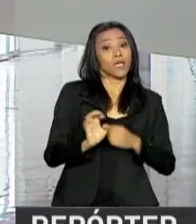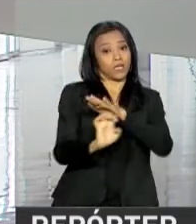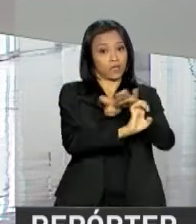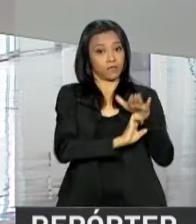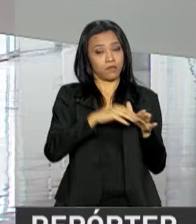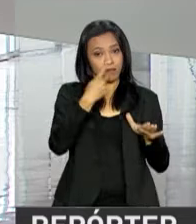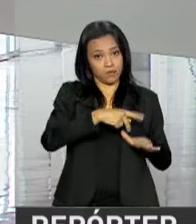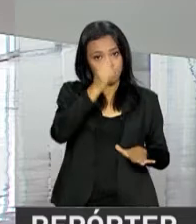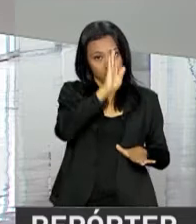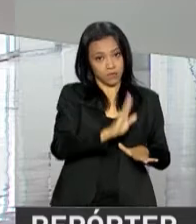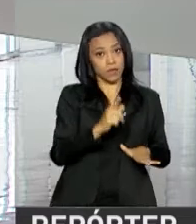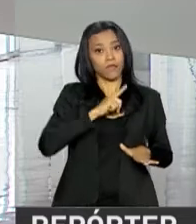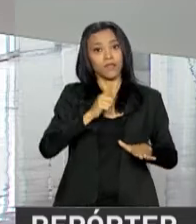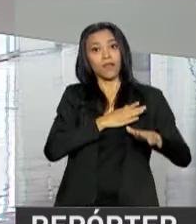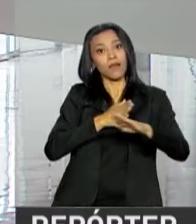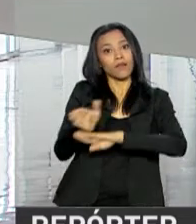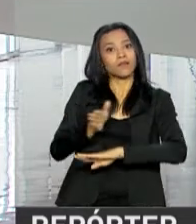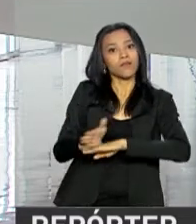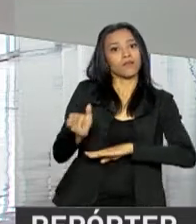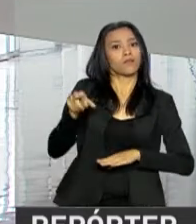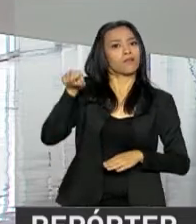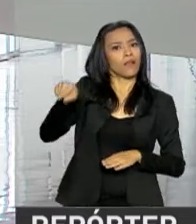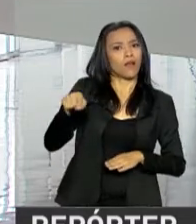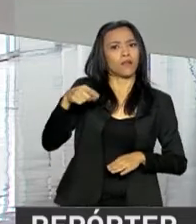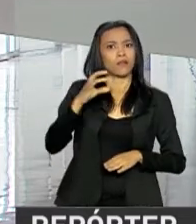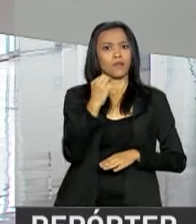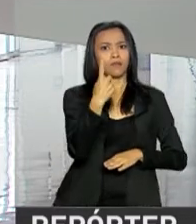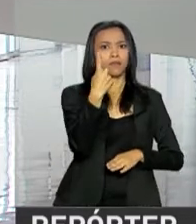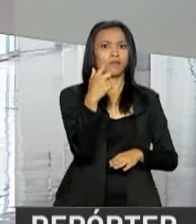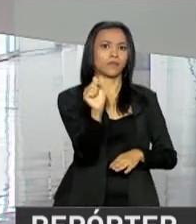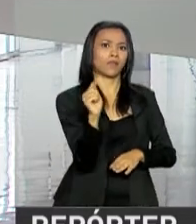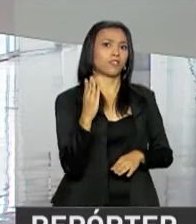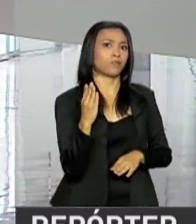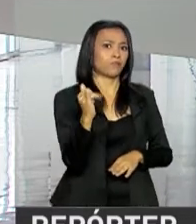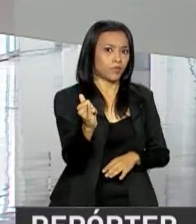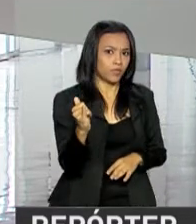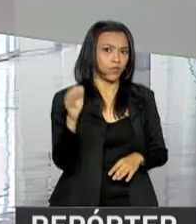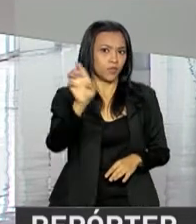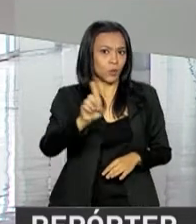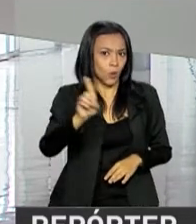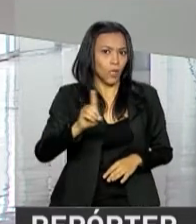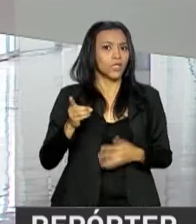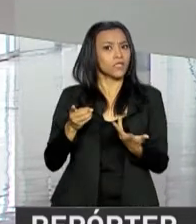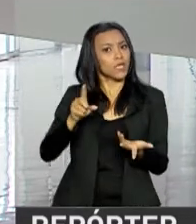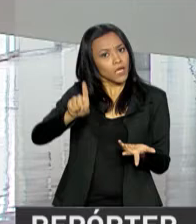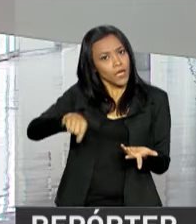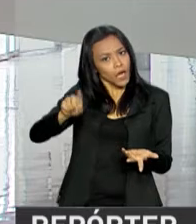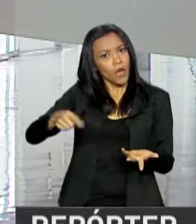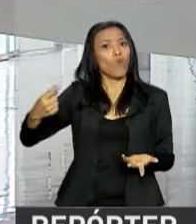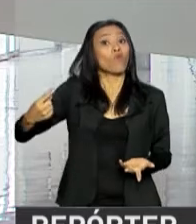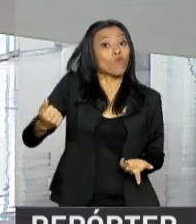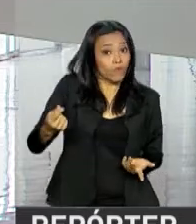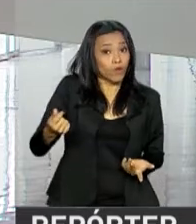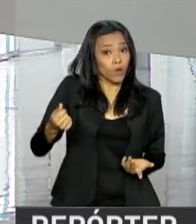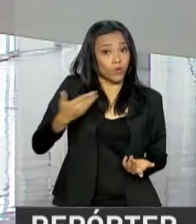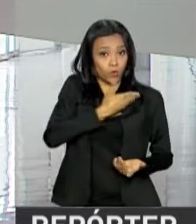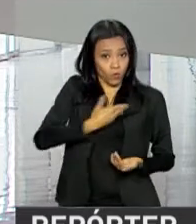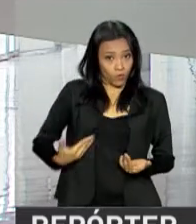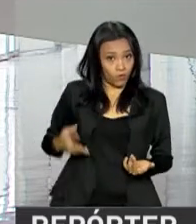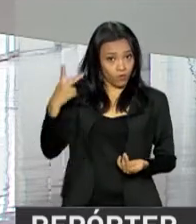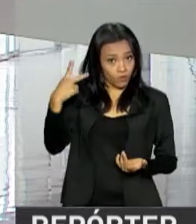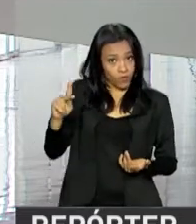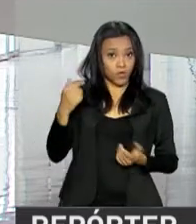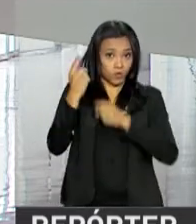terão acesso a um mercado que gira em torno de 17 bilhões de dólares, que é o valor que que o governo chileno